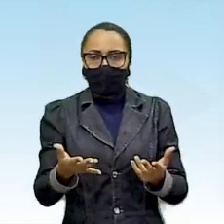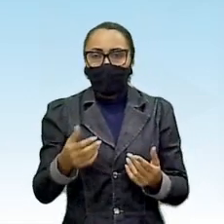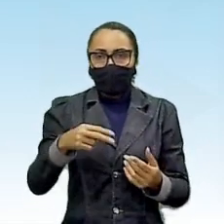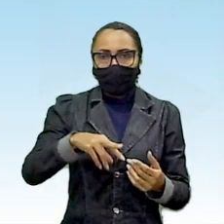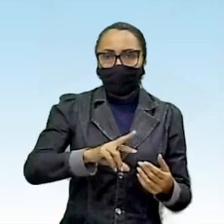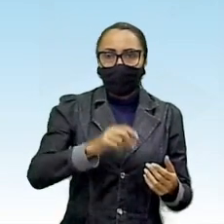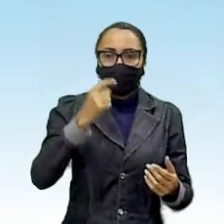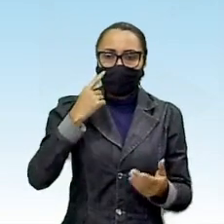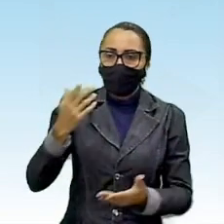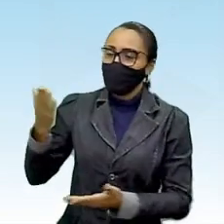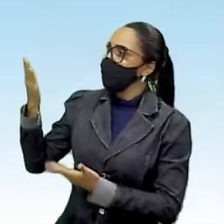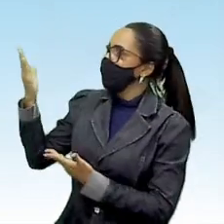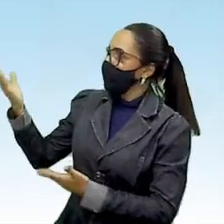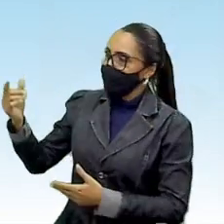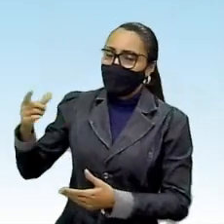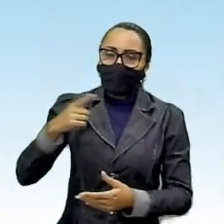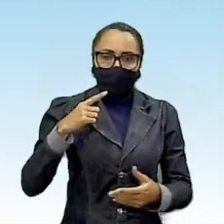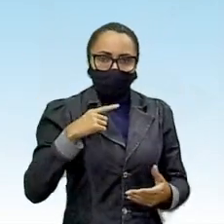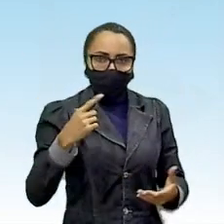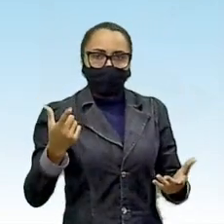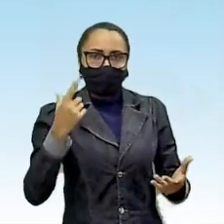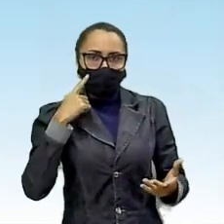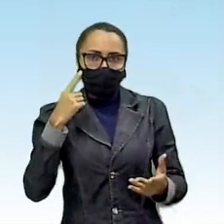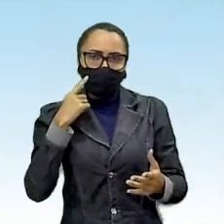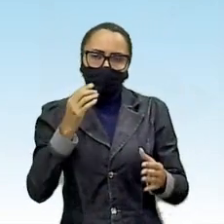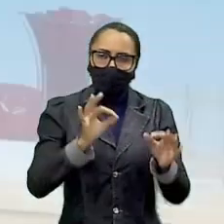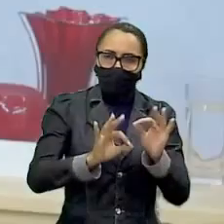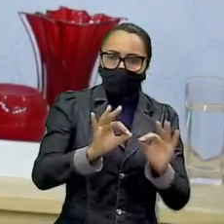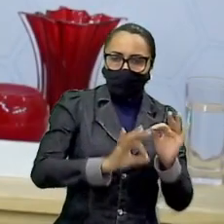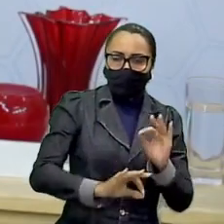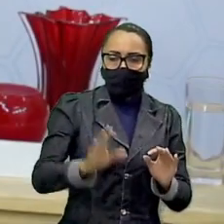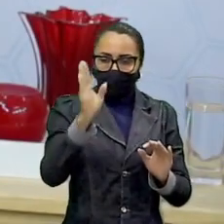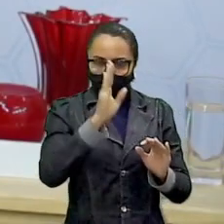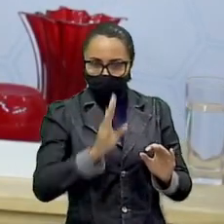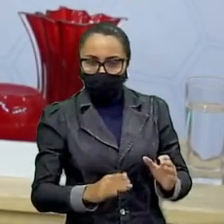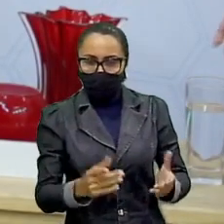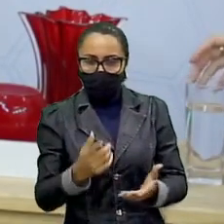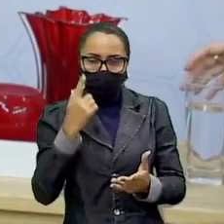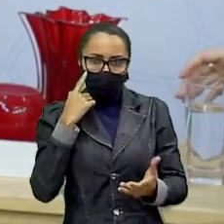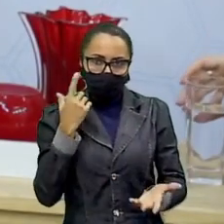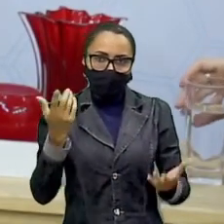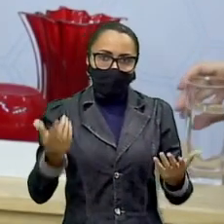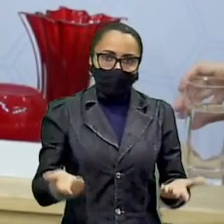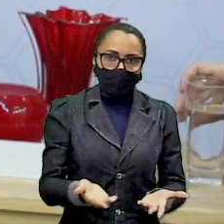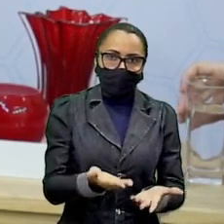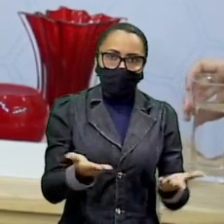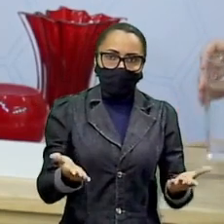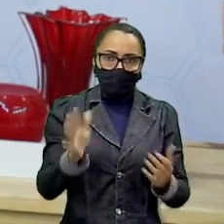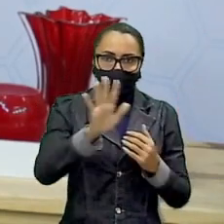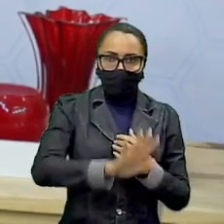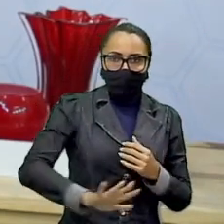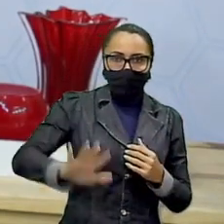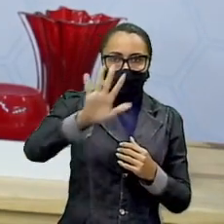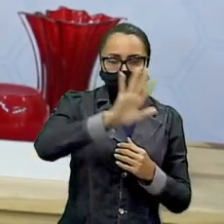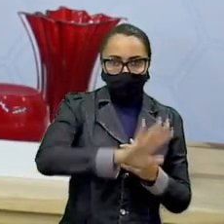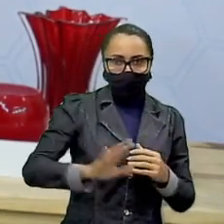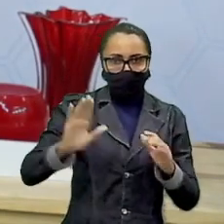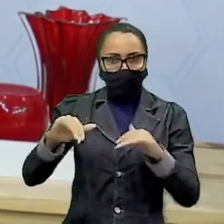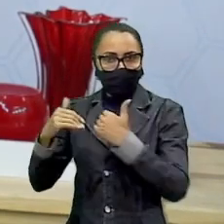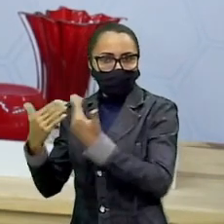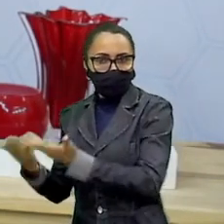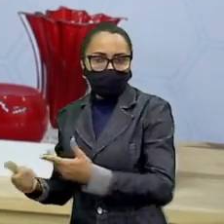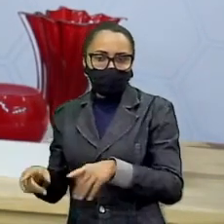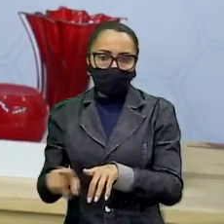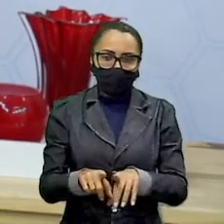Mas ela tem tentado alinhar, né, o Brasil, a NR12, com as normas técnicas nacionais e internacionais também.